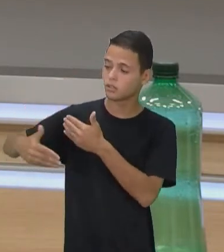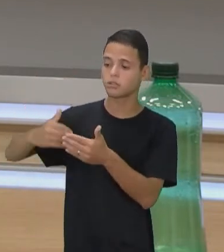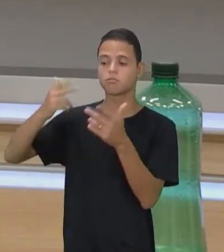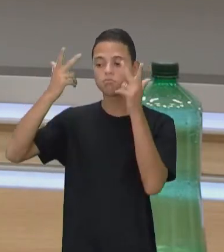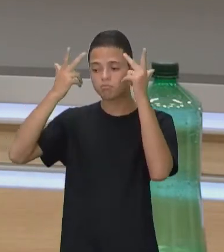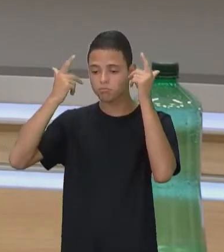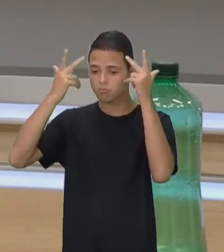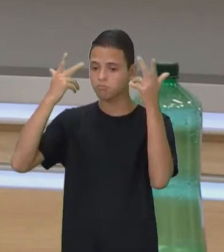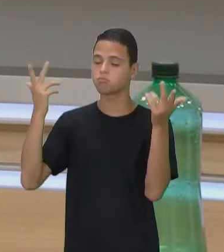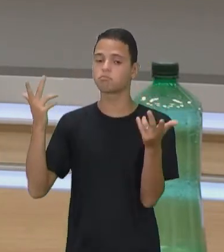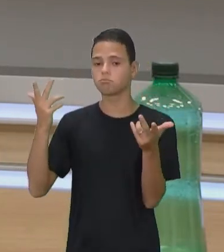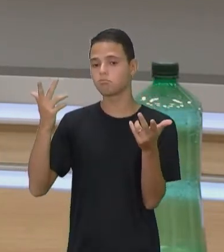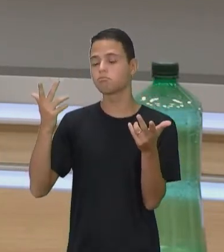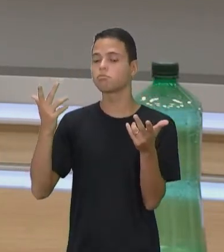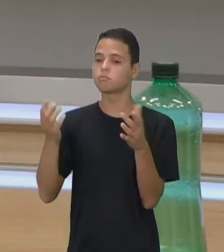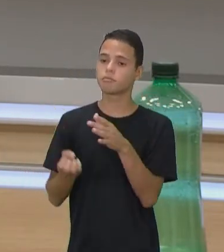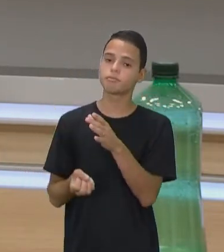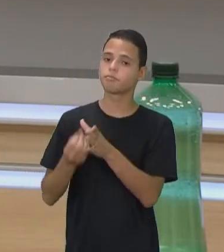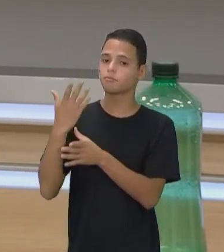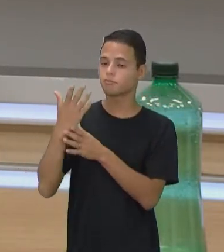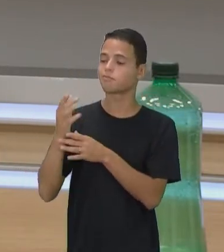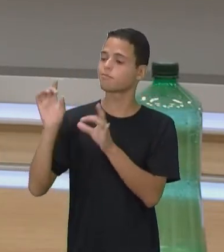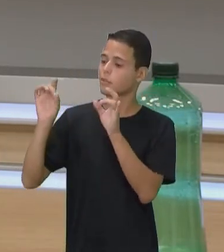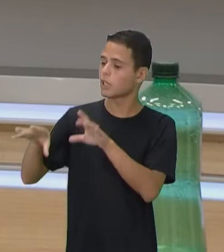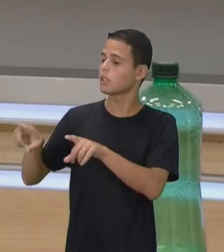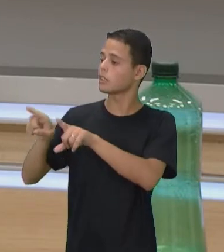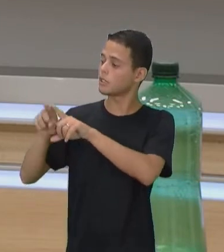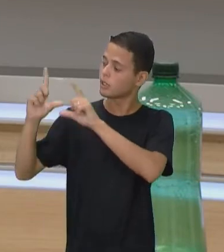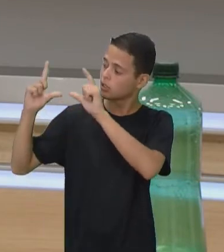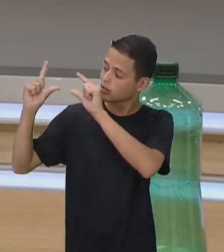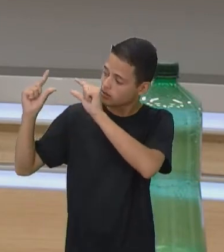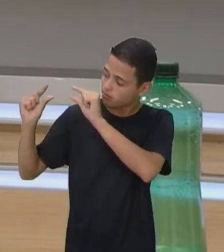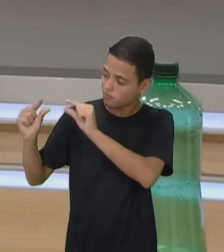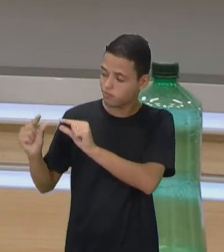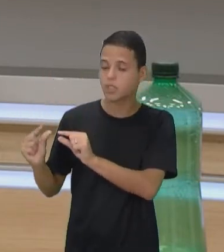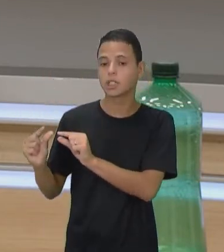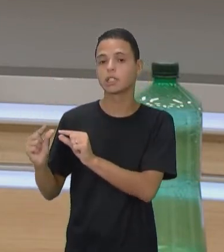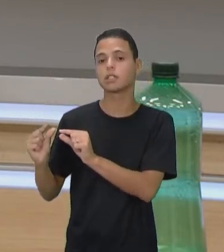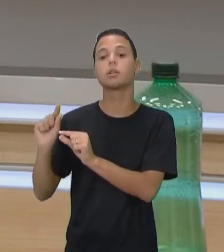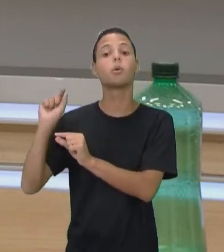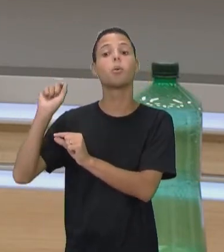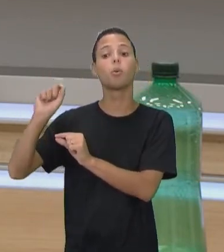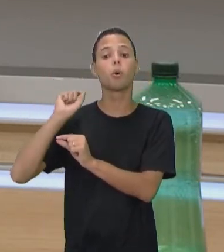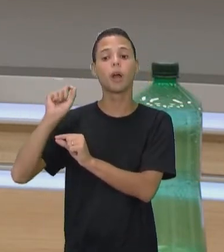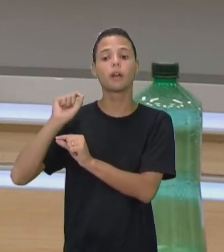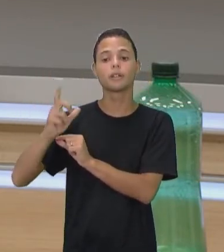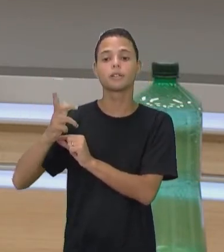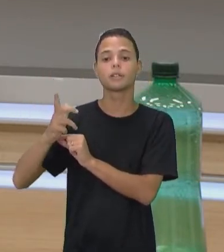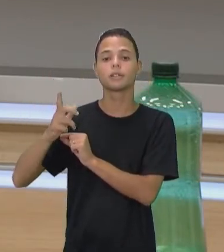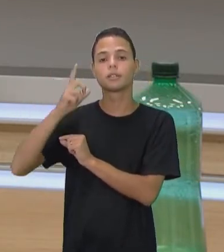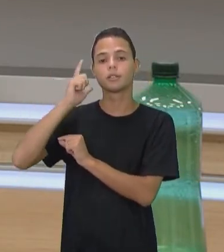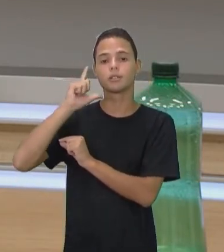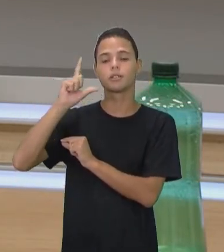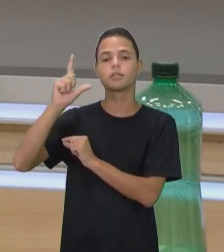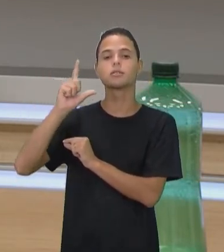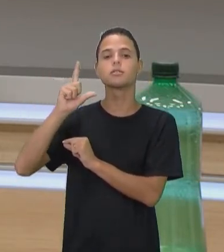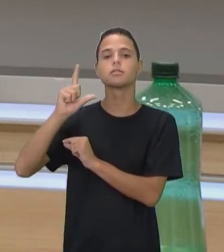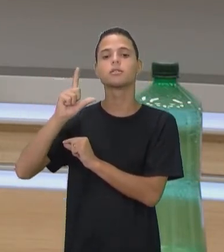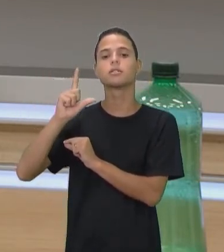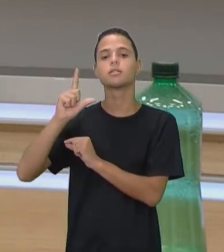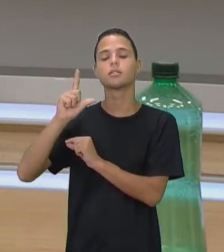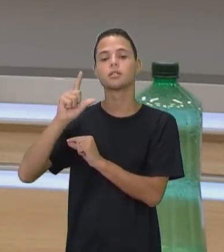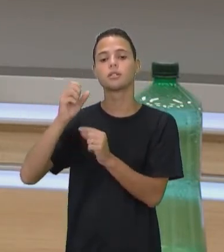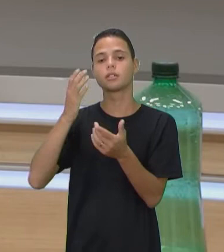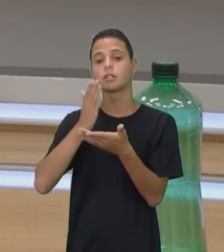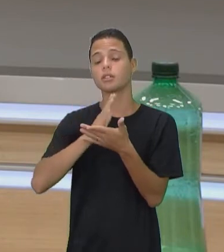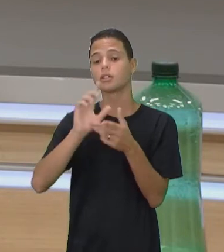da produção desse lixo, a gente também está o quê? Diminuindo o único ser vivo, o único ser que consegue sanar essa situação,